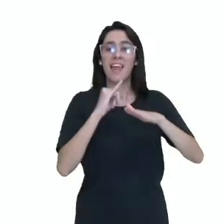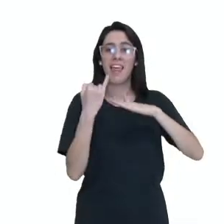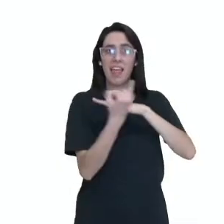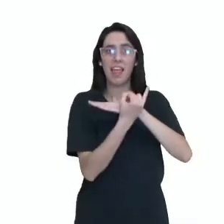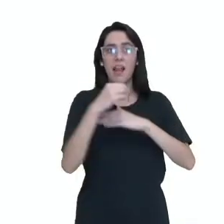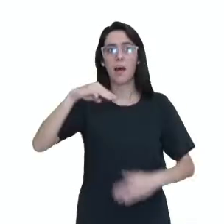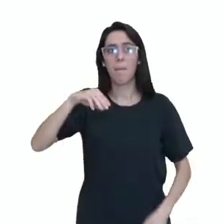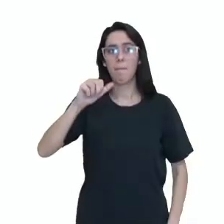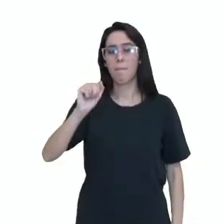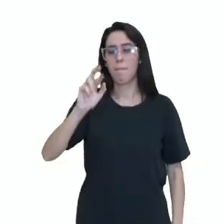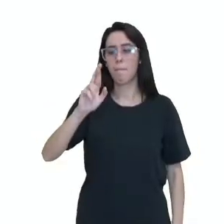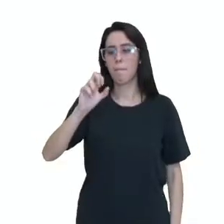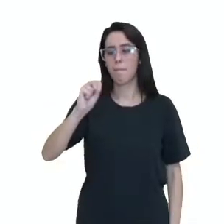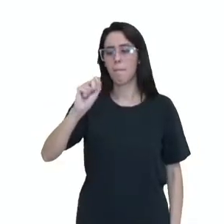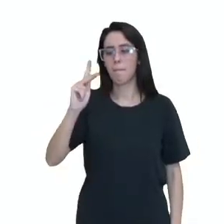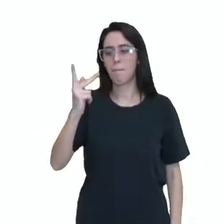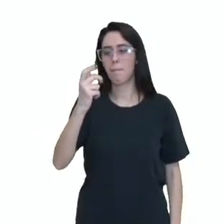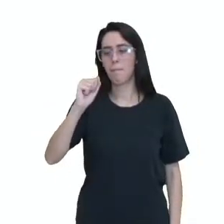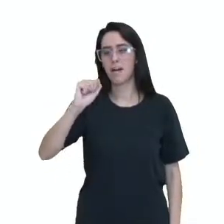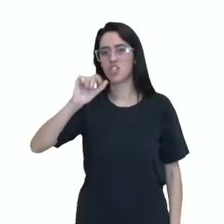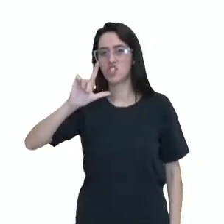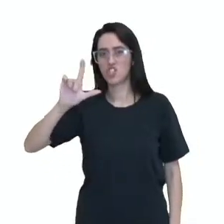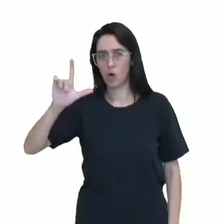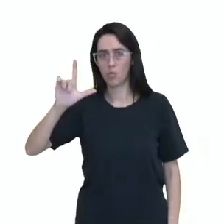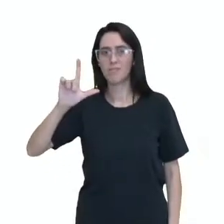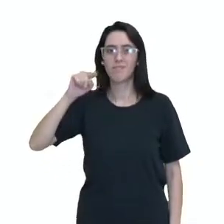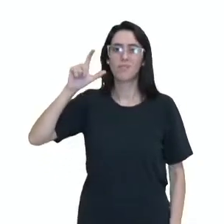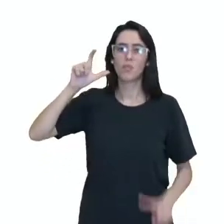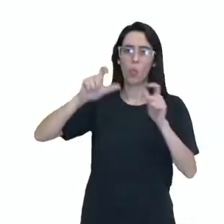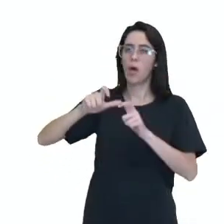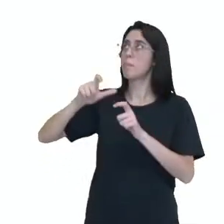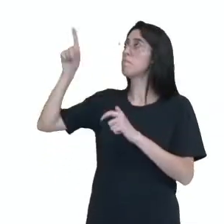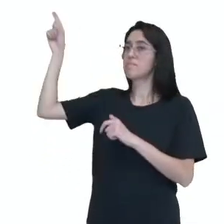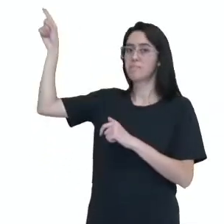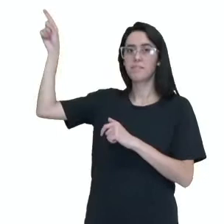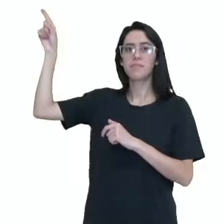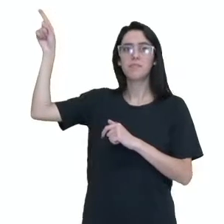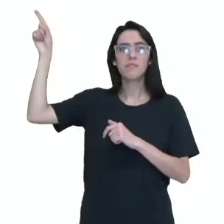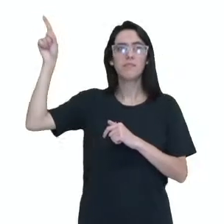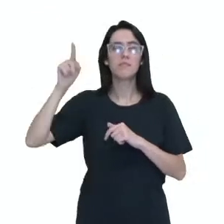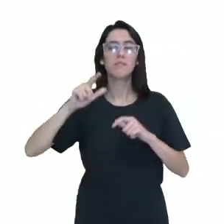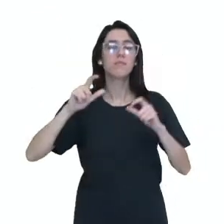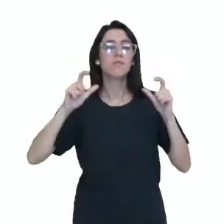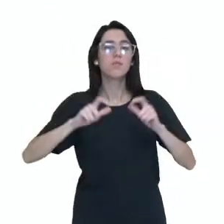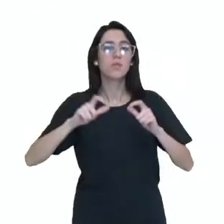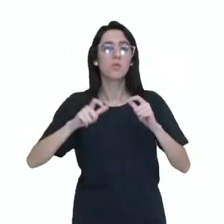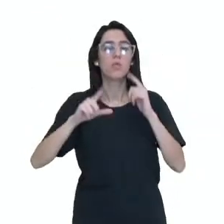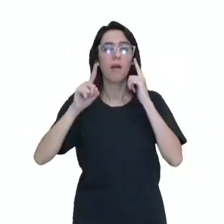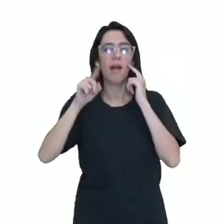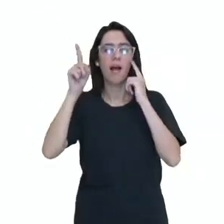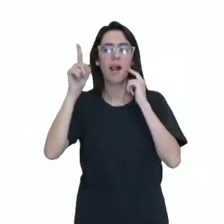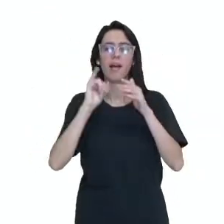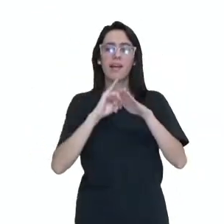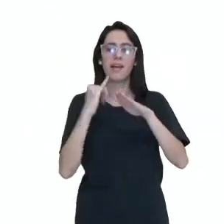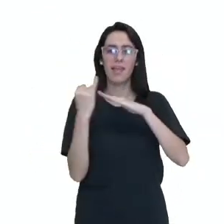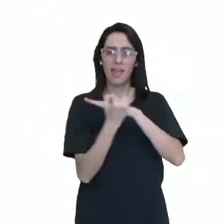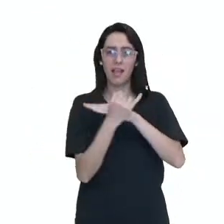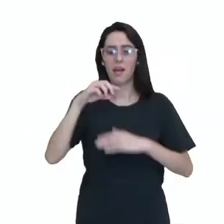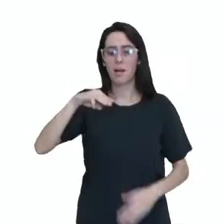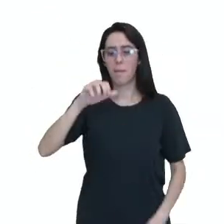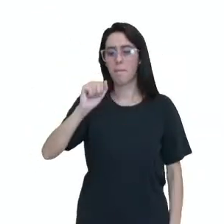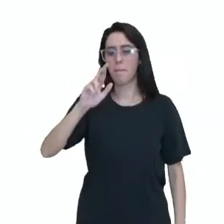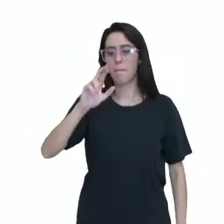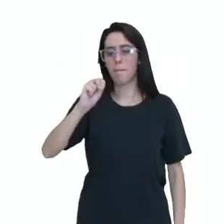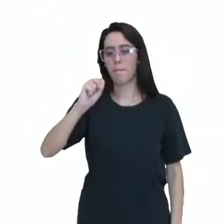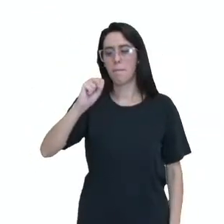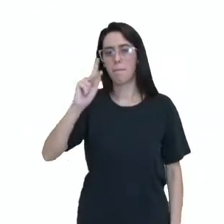especificamente no atol de Bikini. O atol de Bikini, localizado no arquipélago das Ilhas Marshall, no Oceano Pacífico, foi